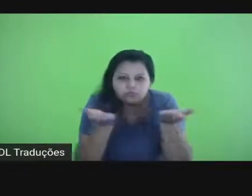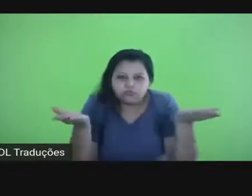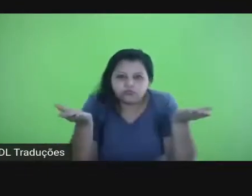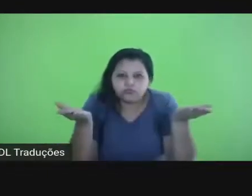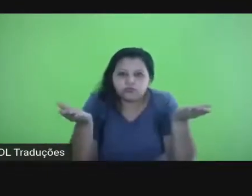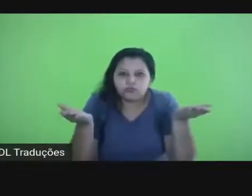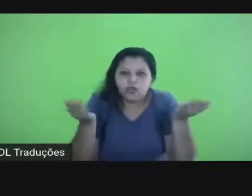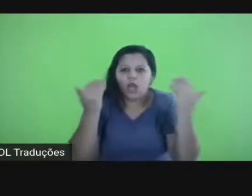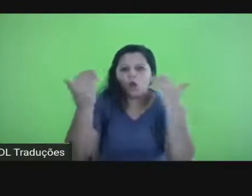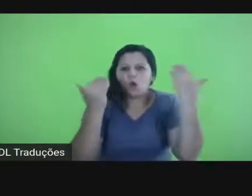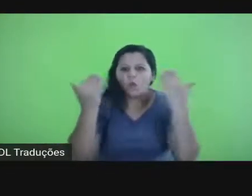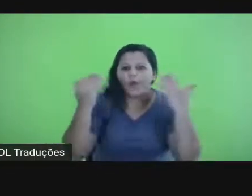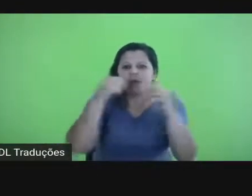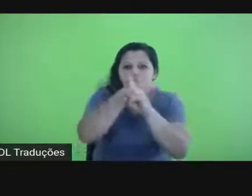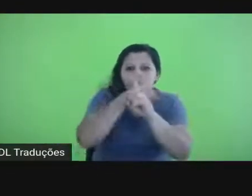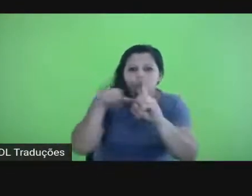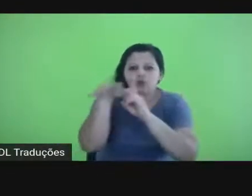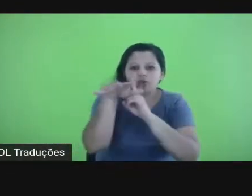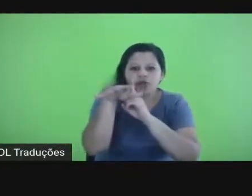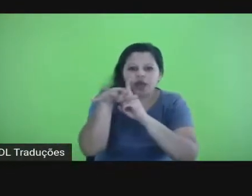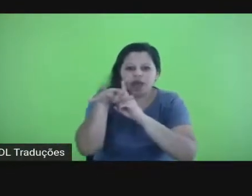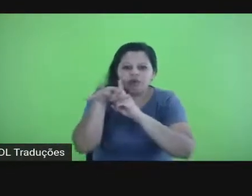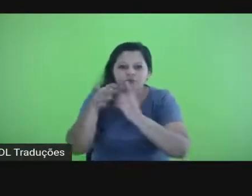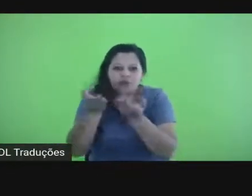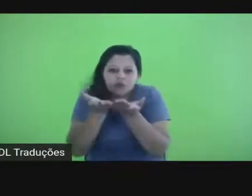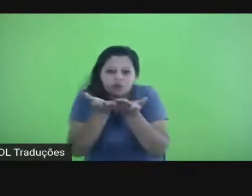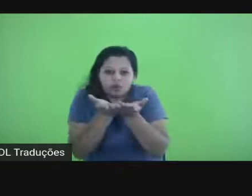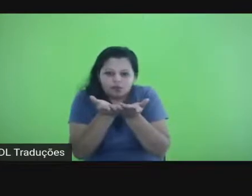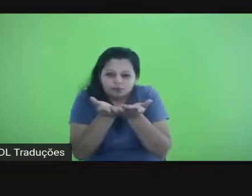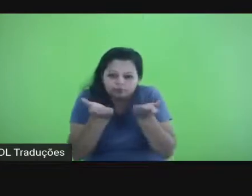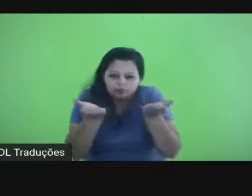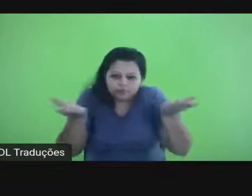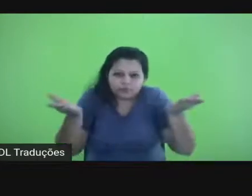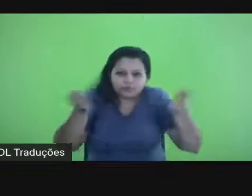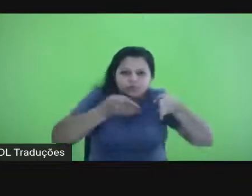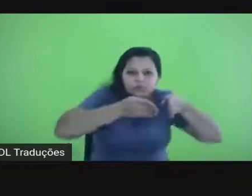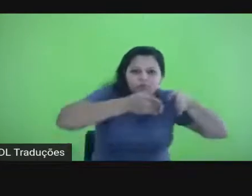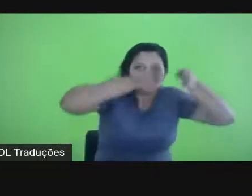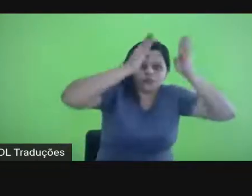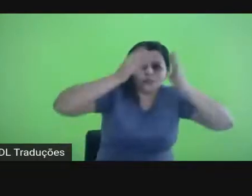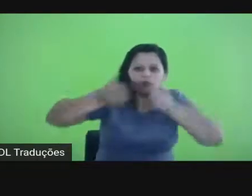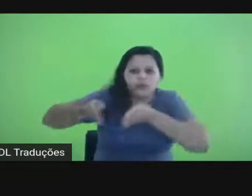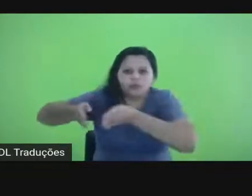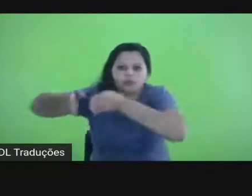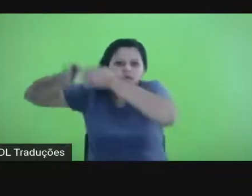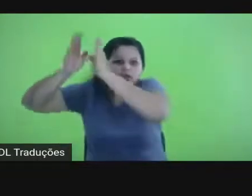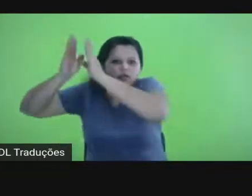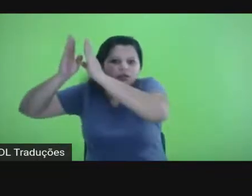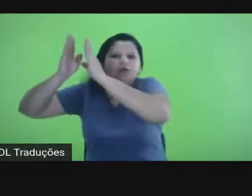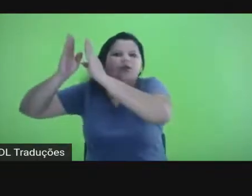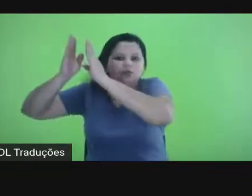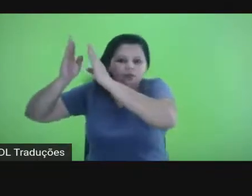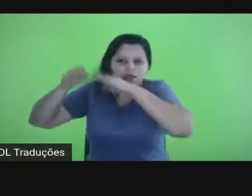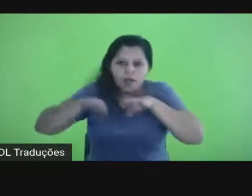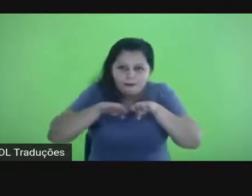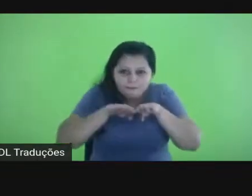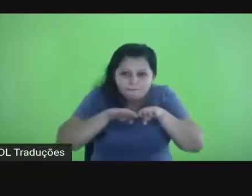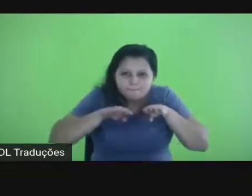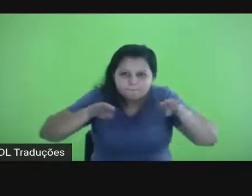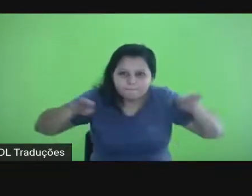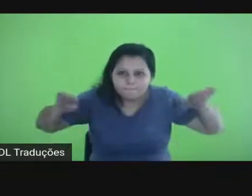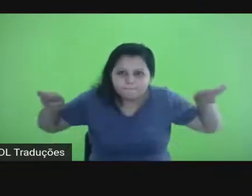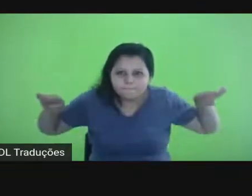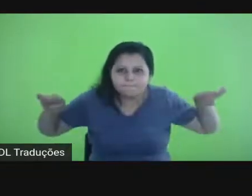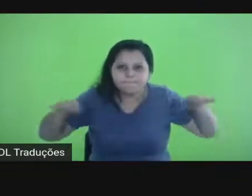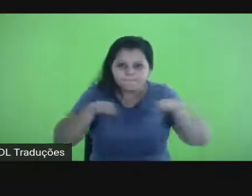casa, então a gente pode dizer que as vigas, os pilares, a sapata, o lajão, a base,